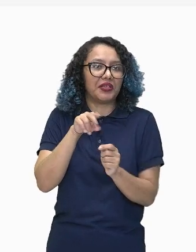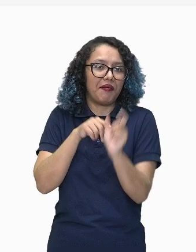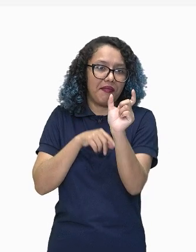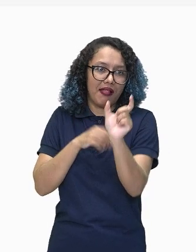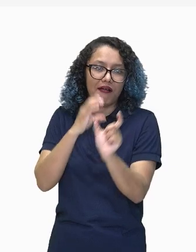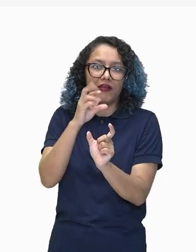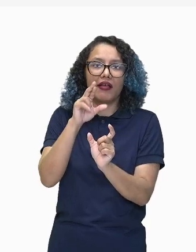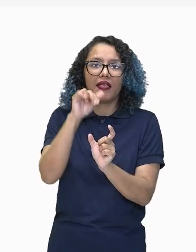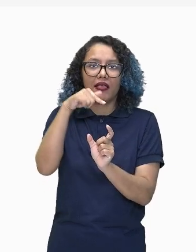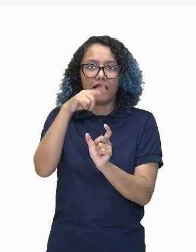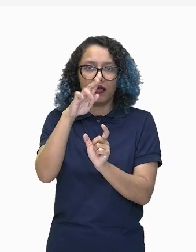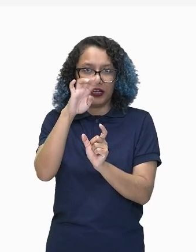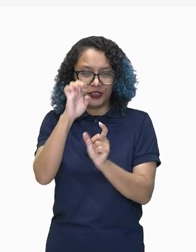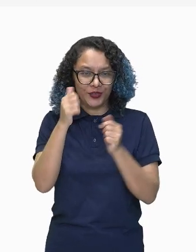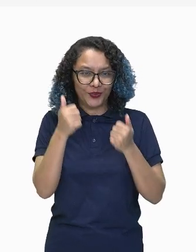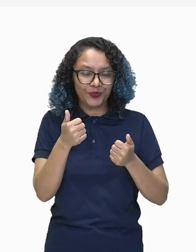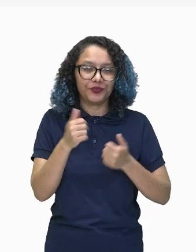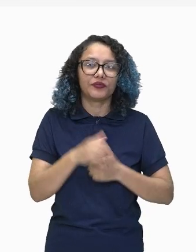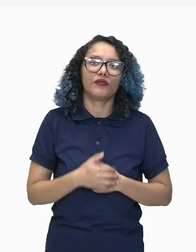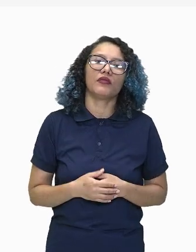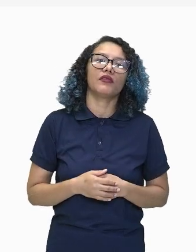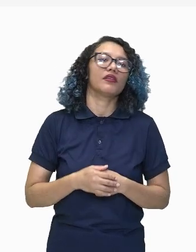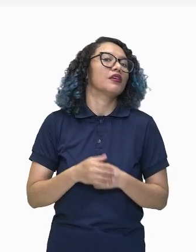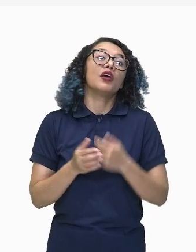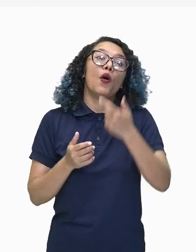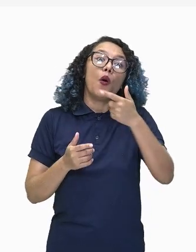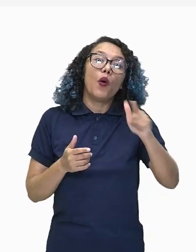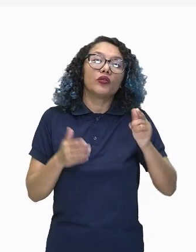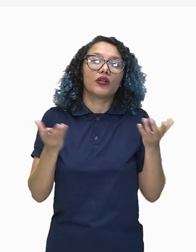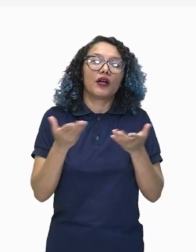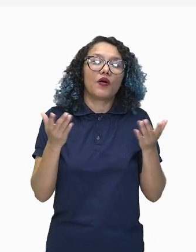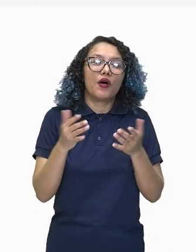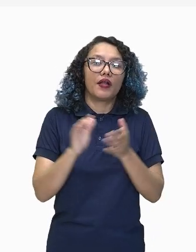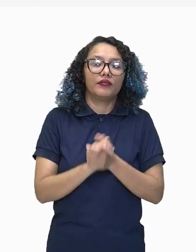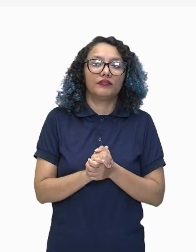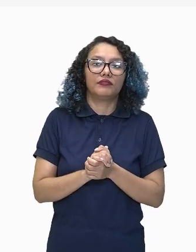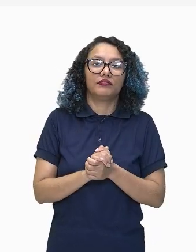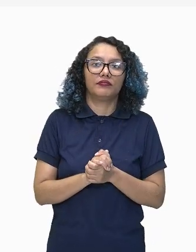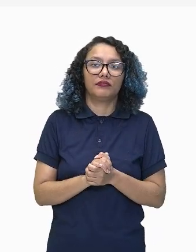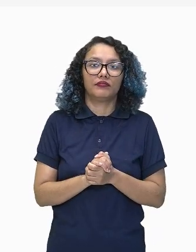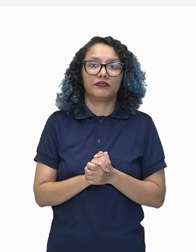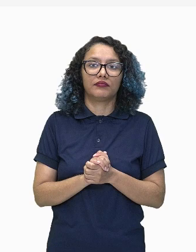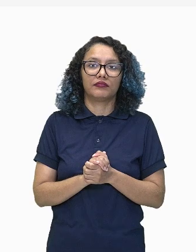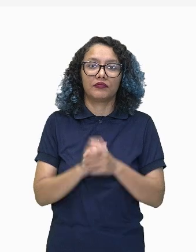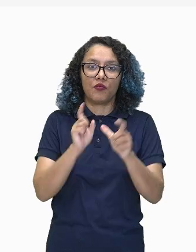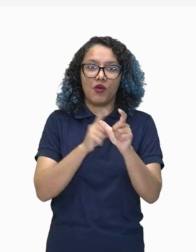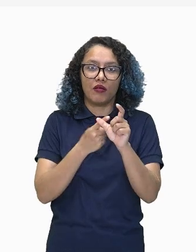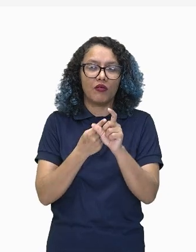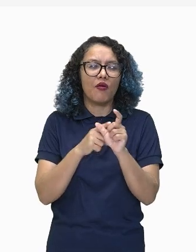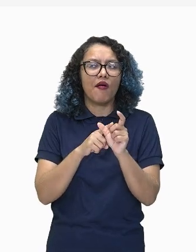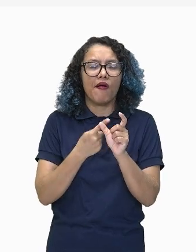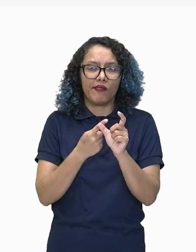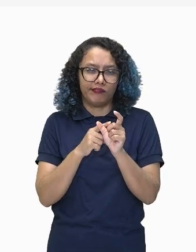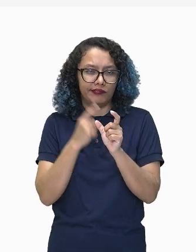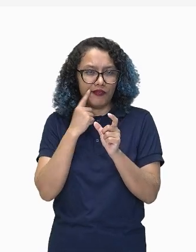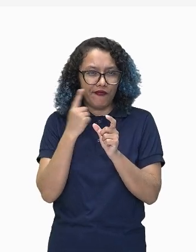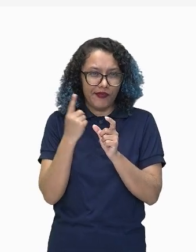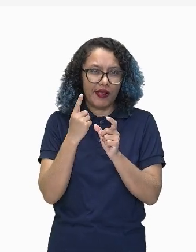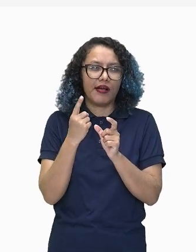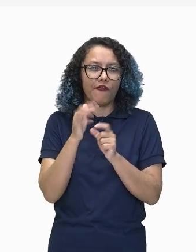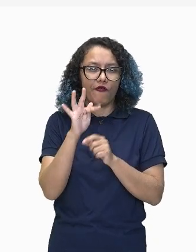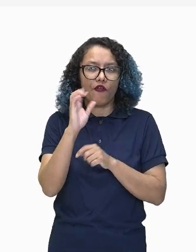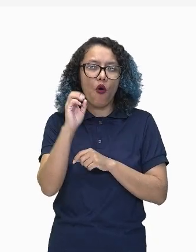cringe. Ok? Temos agora uma expressão aqui, um acronismo até, que é